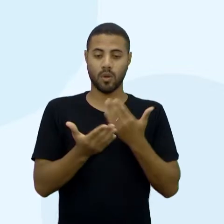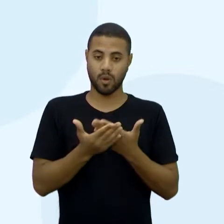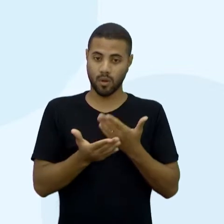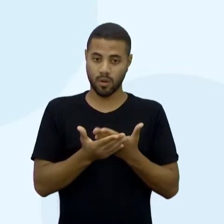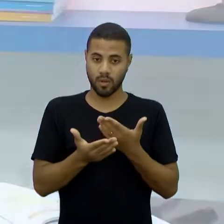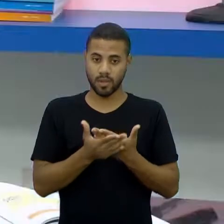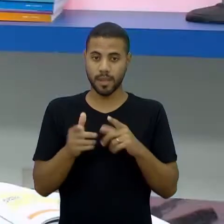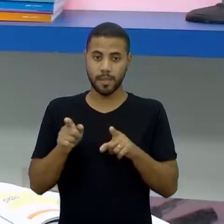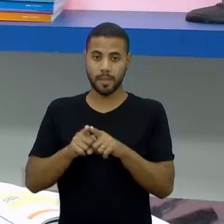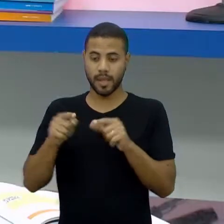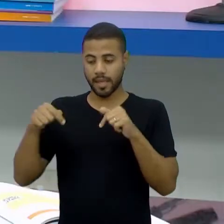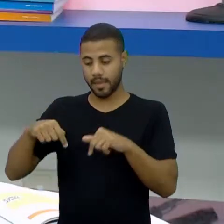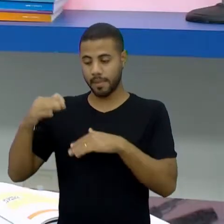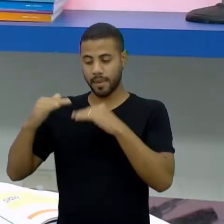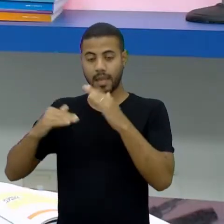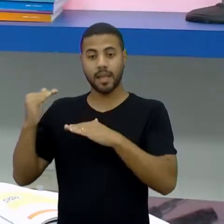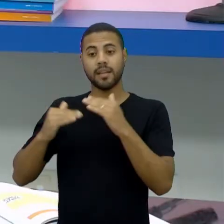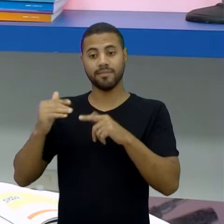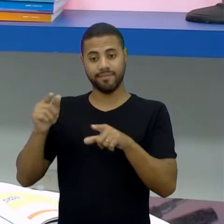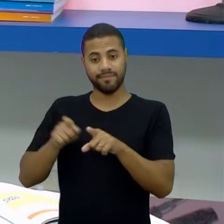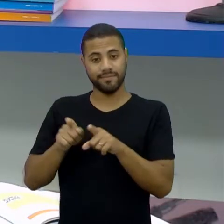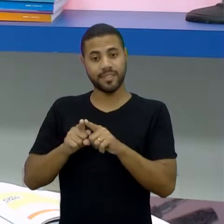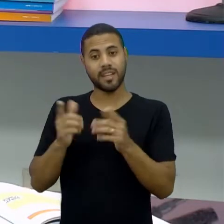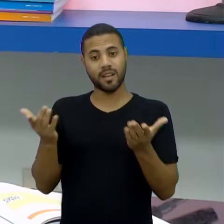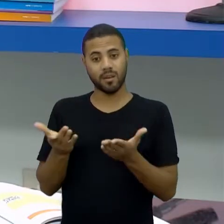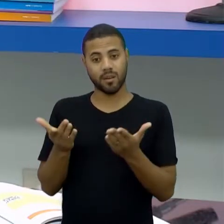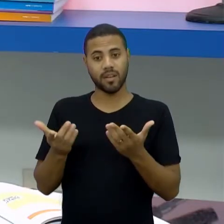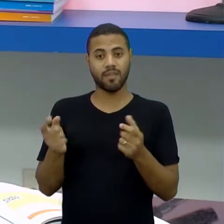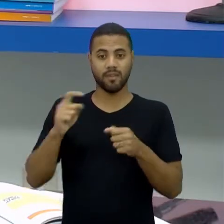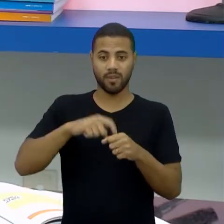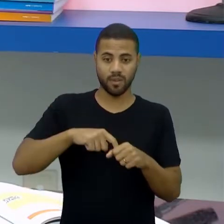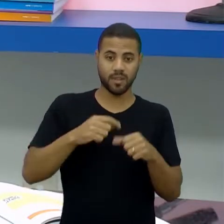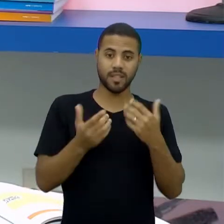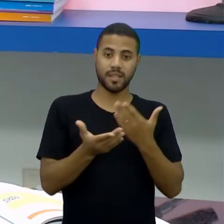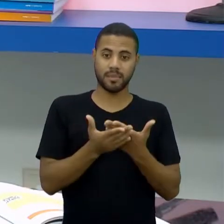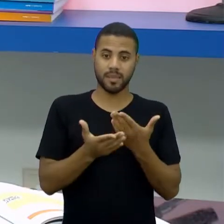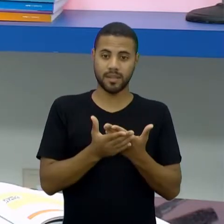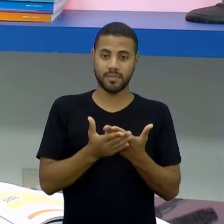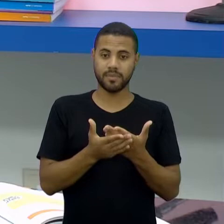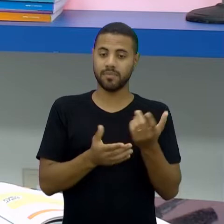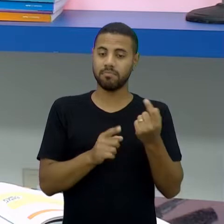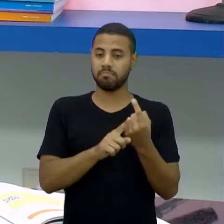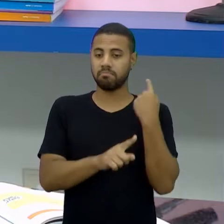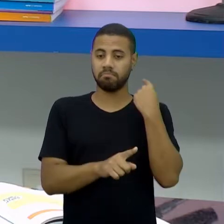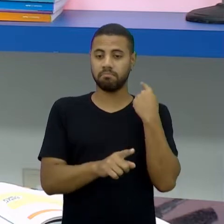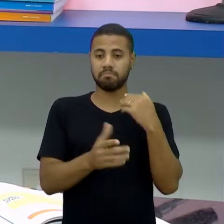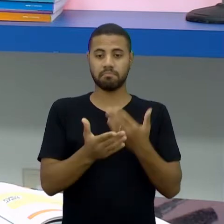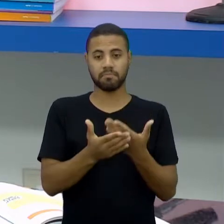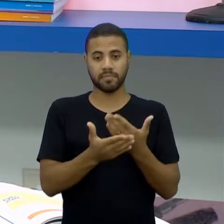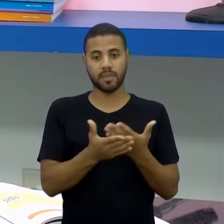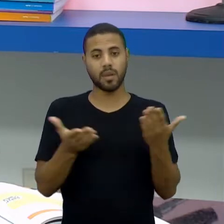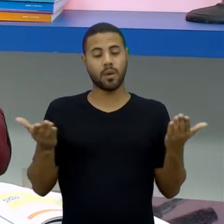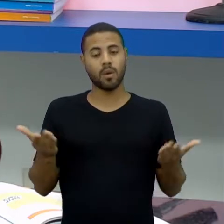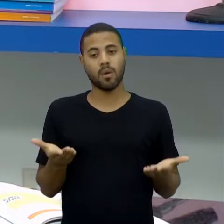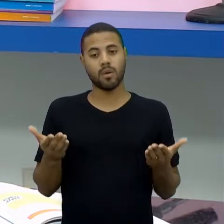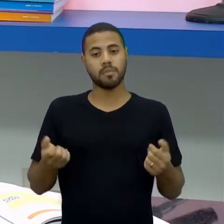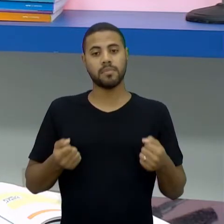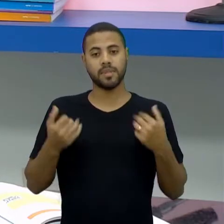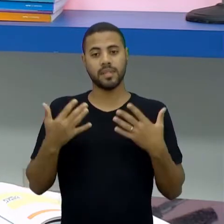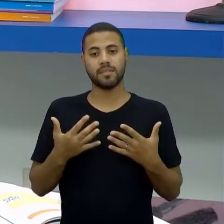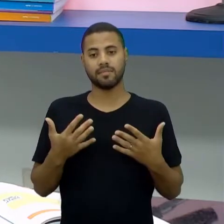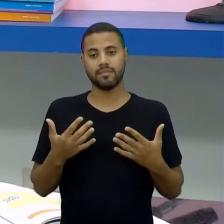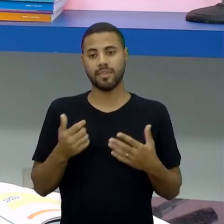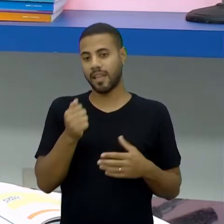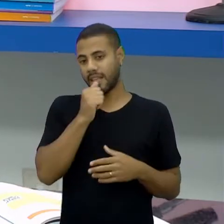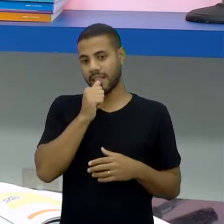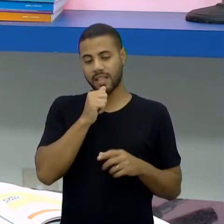tivemos práticas aqui, já fizemos essa retomada também na aula anterior, e hoje, como não estamos em